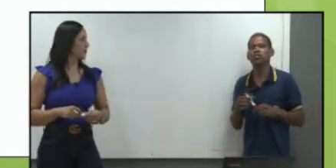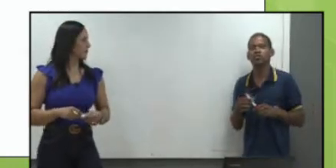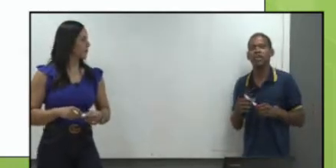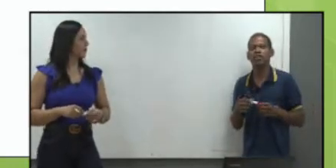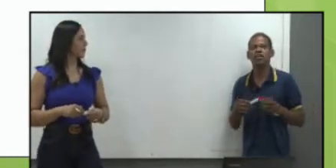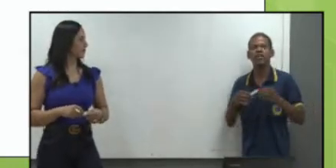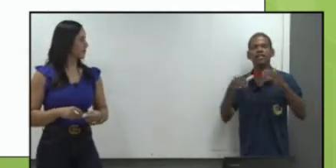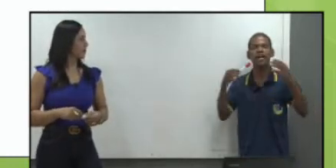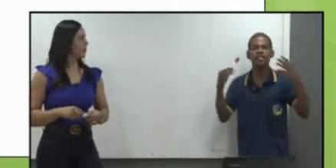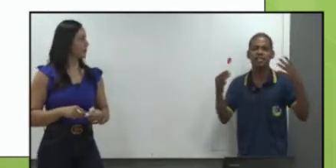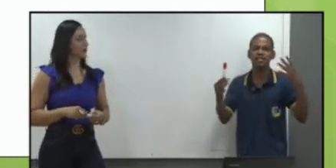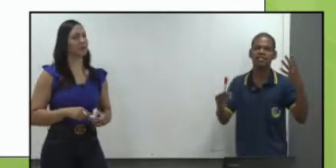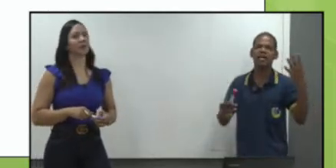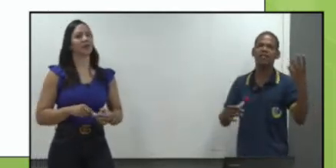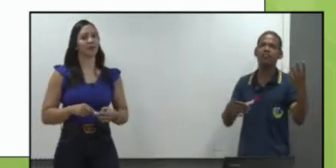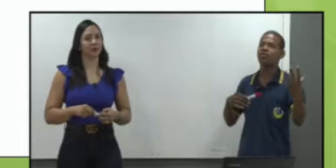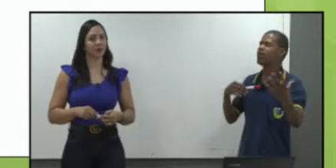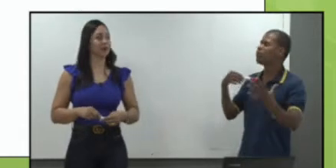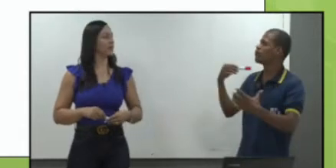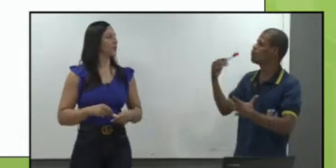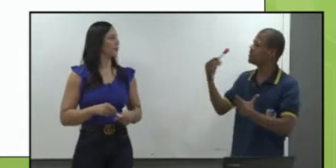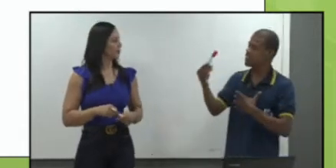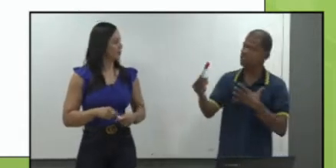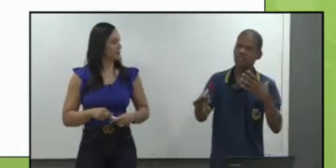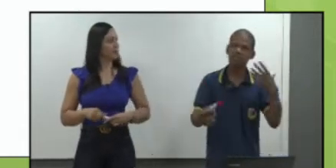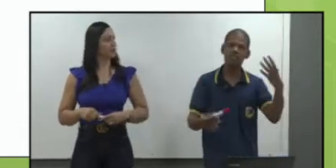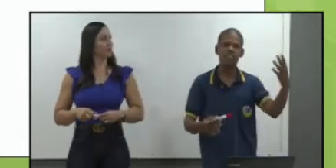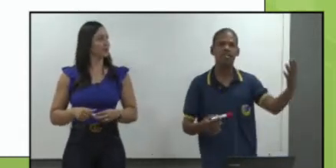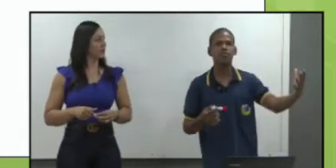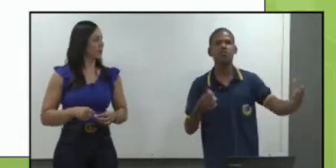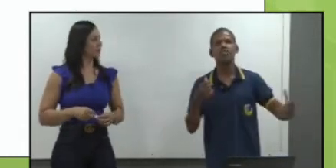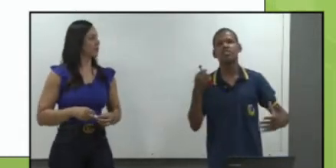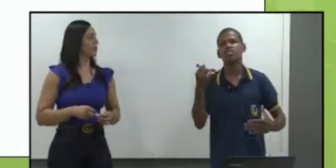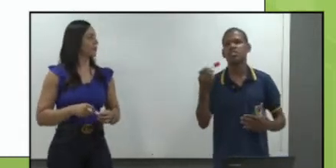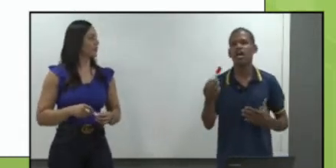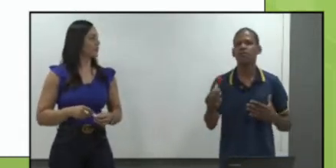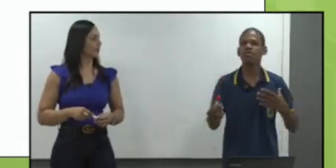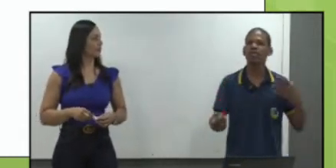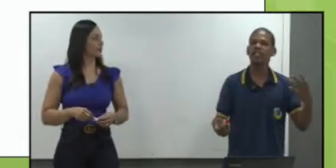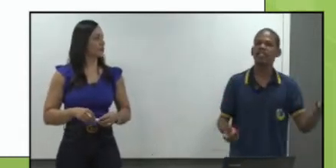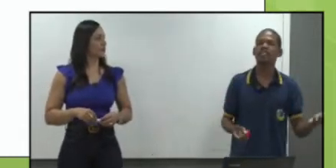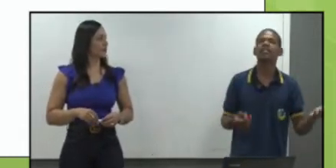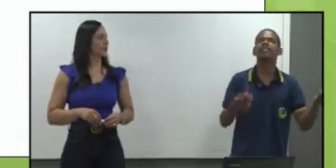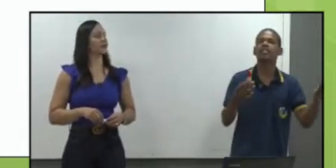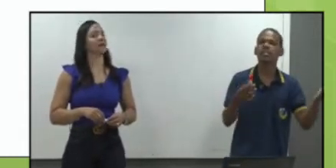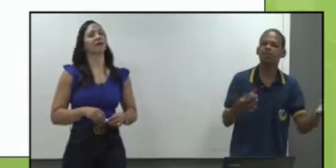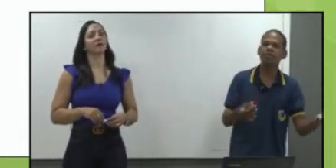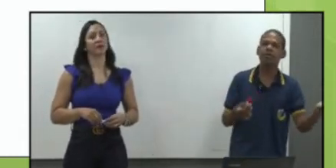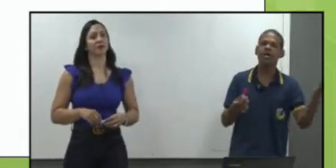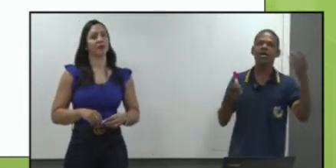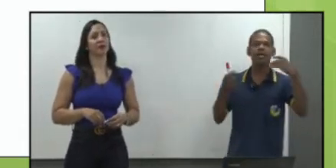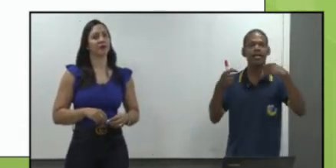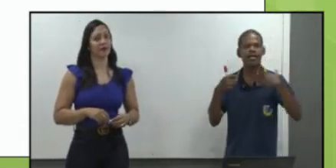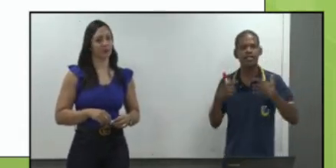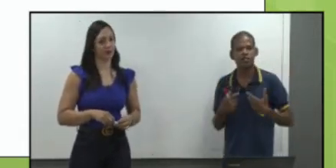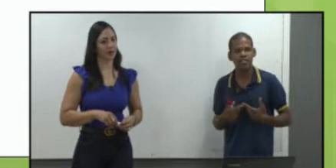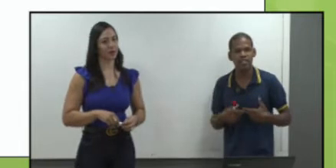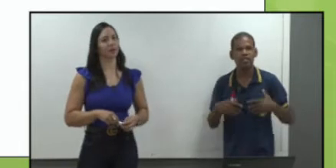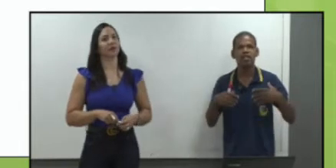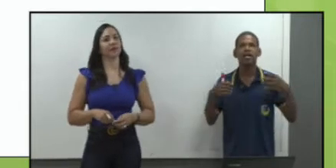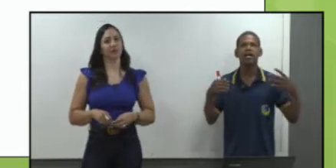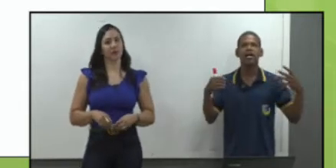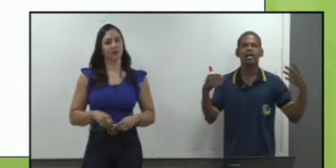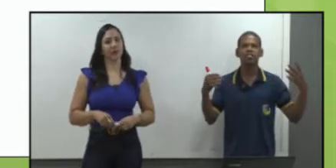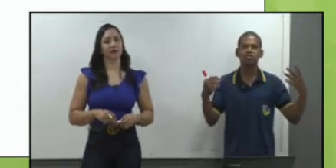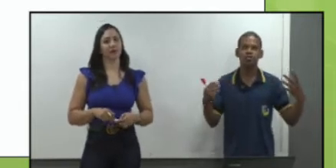mulheres, né, isso ao seu redor, e elas dançavam uma maneira de sedução, de charme, de beleza, e também para